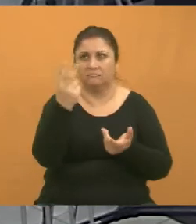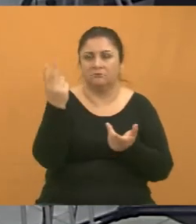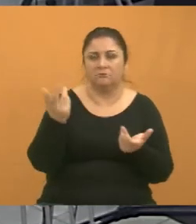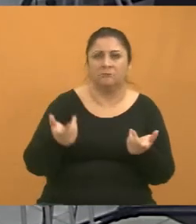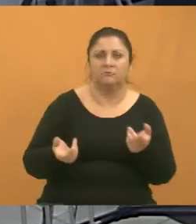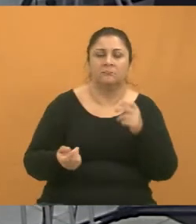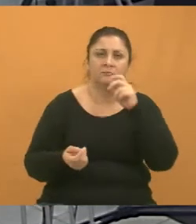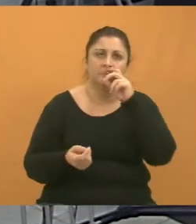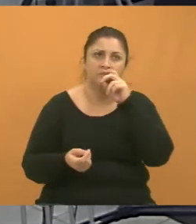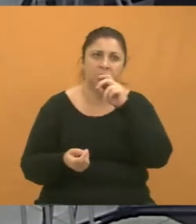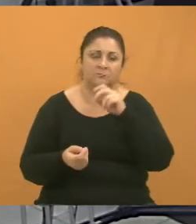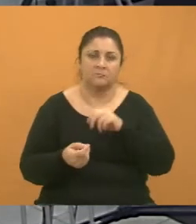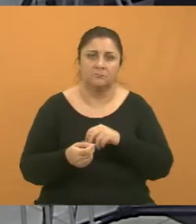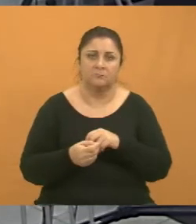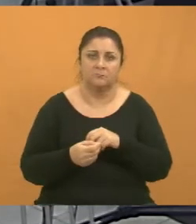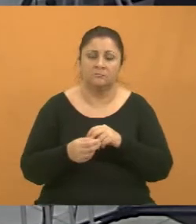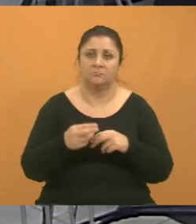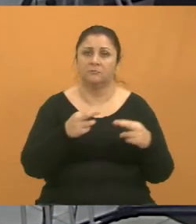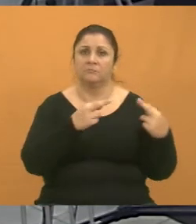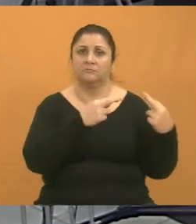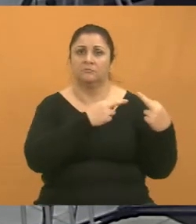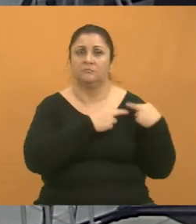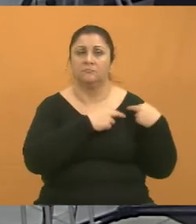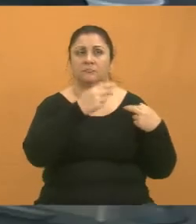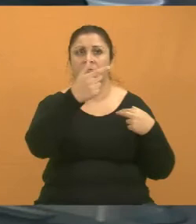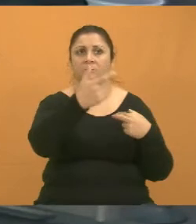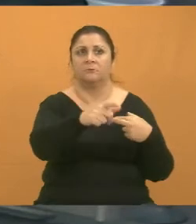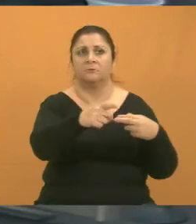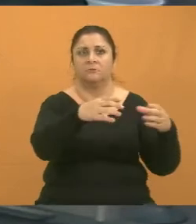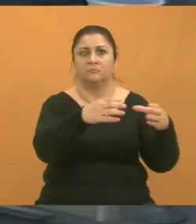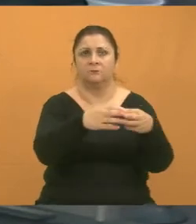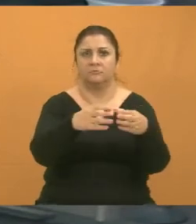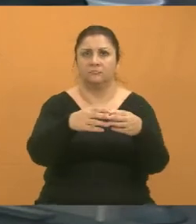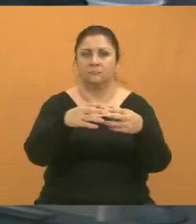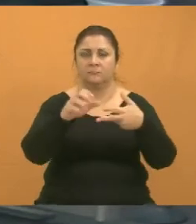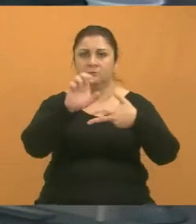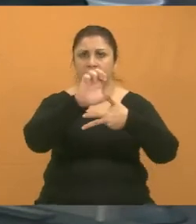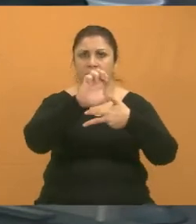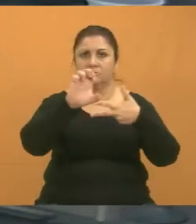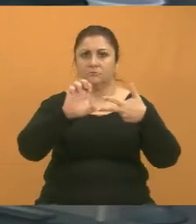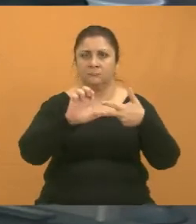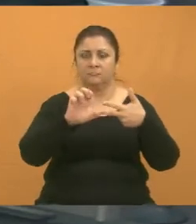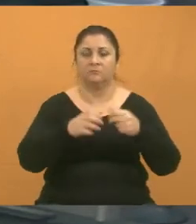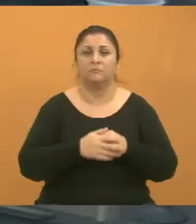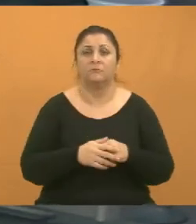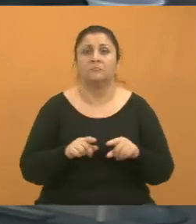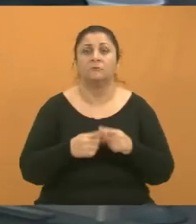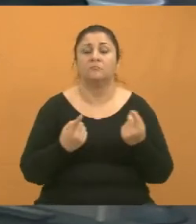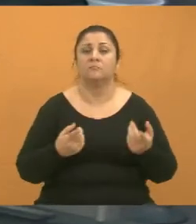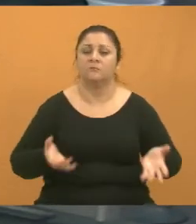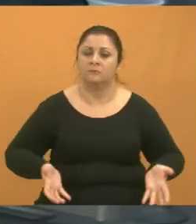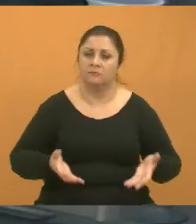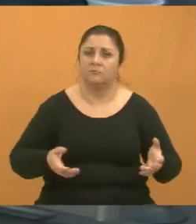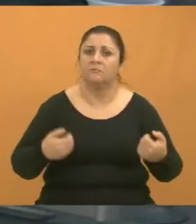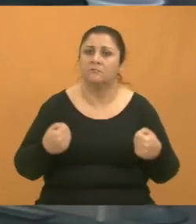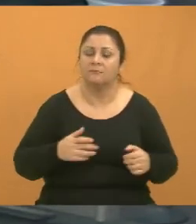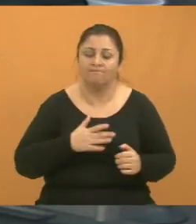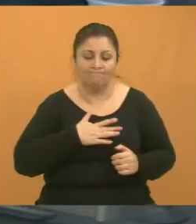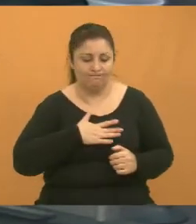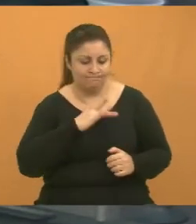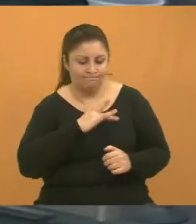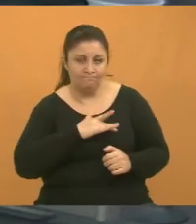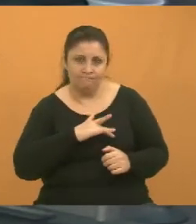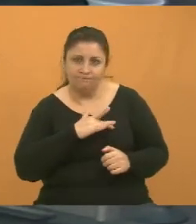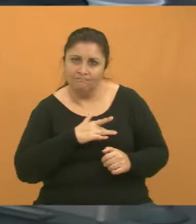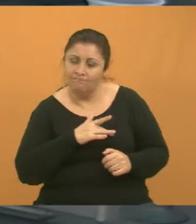Francisco, enfim, são responsabilidades de outros órgãos do executivo e tudo mais. Essas doações é uma questão de compaixão e